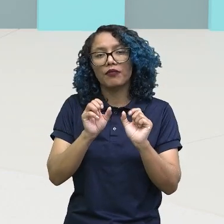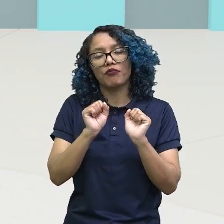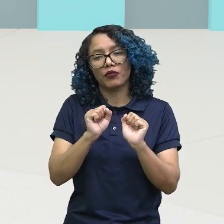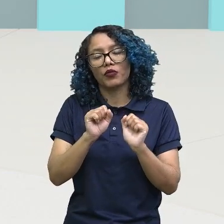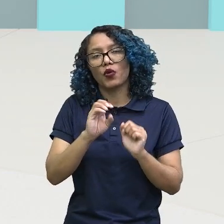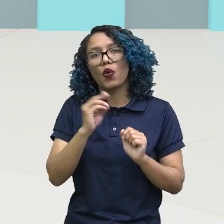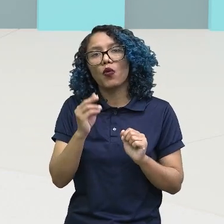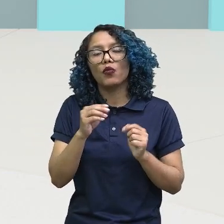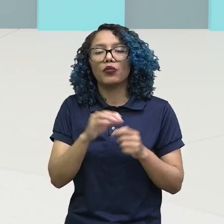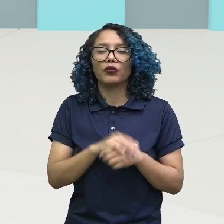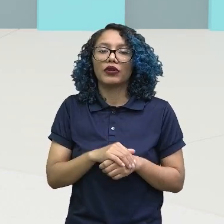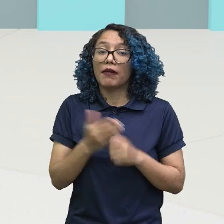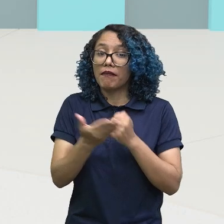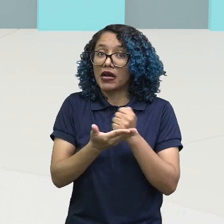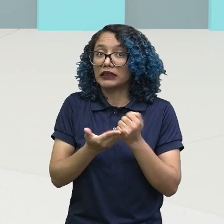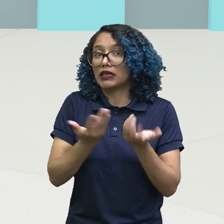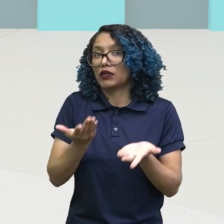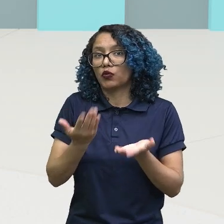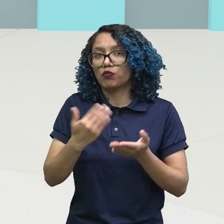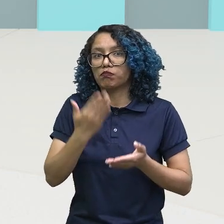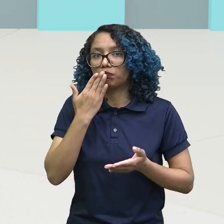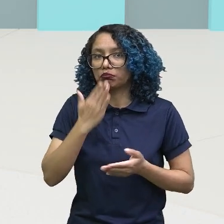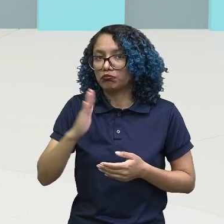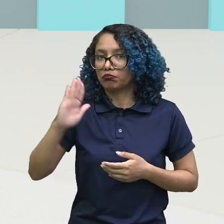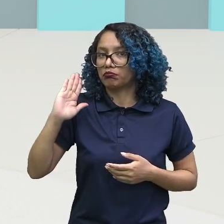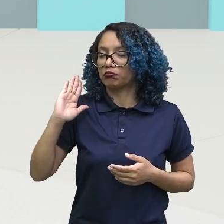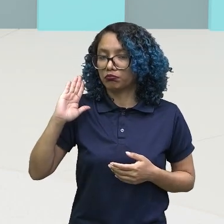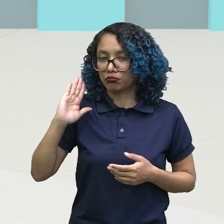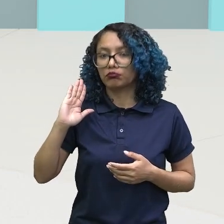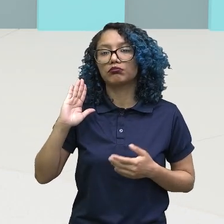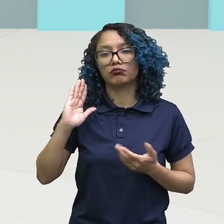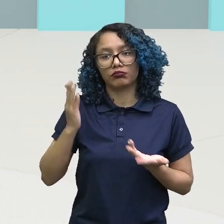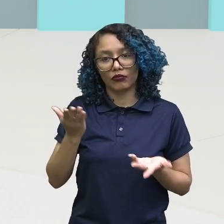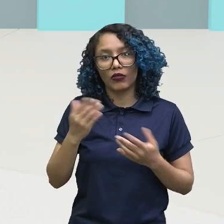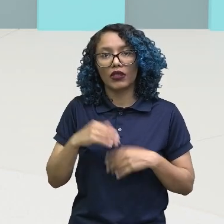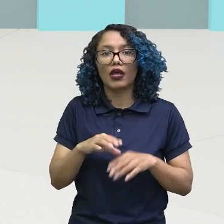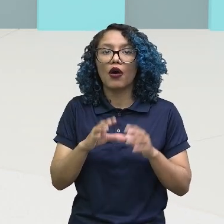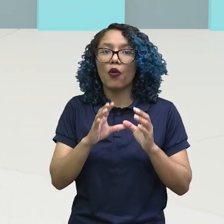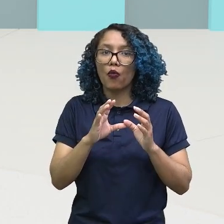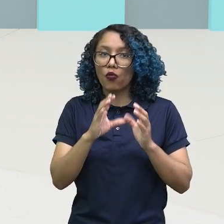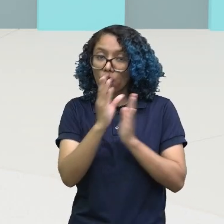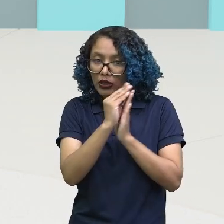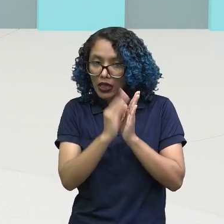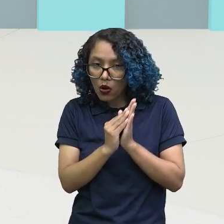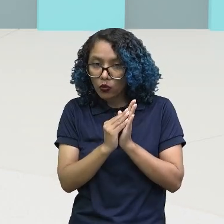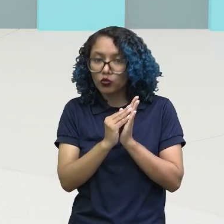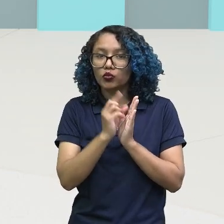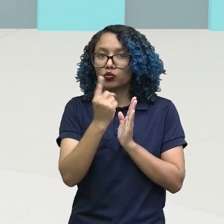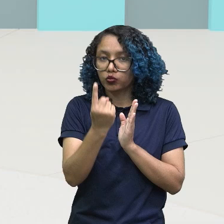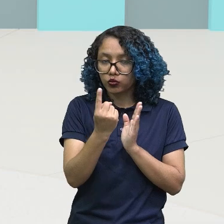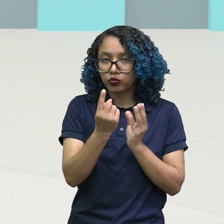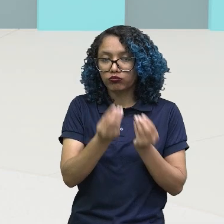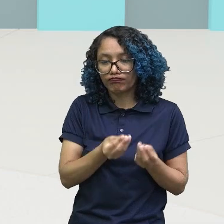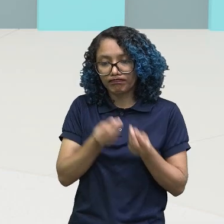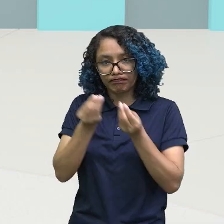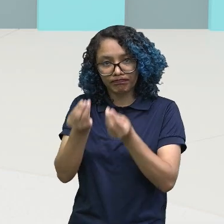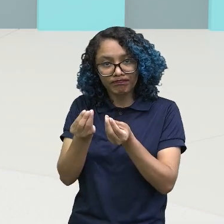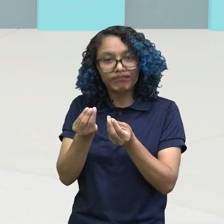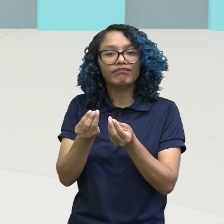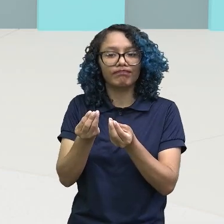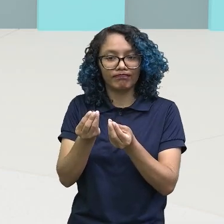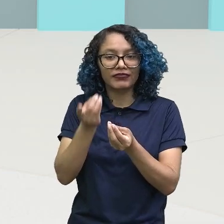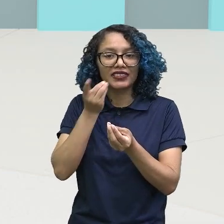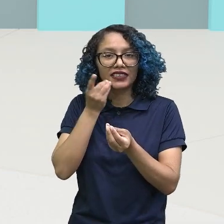também fazer um outro tipo de estrutura, entregarei a unidade 1, né, nessa data prevista no dia